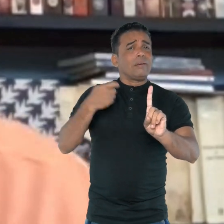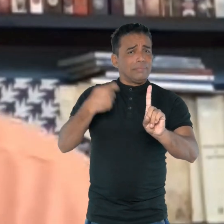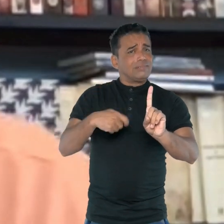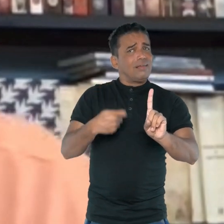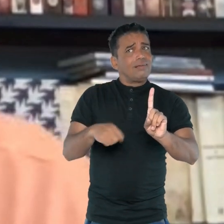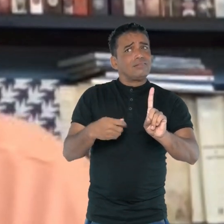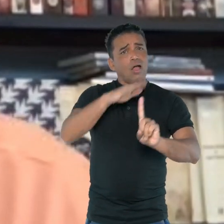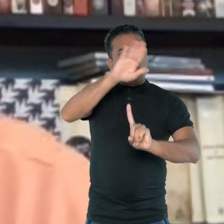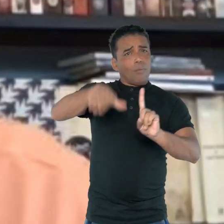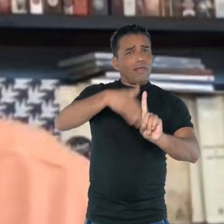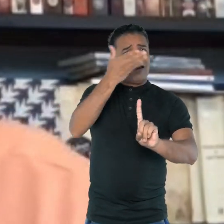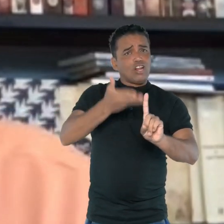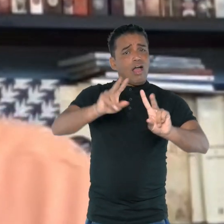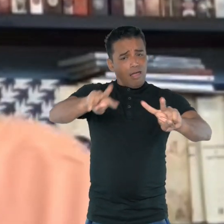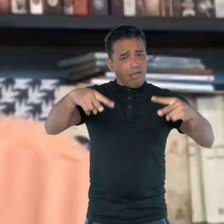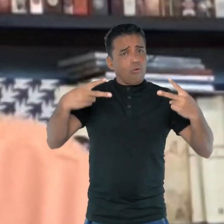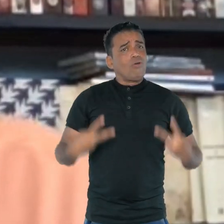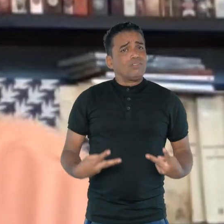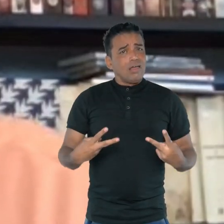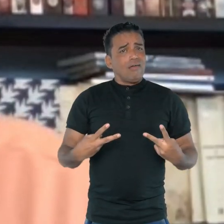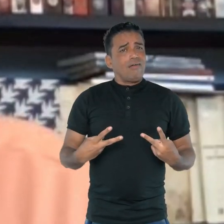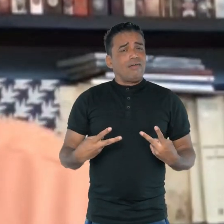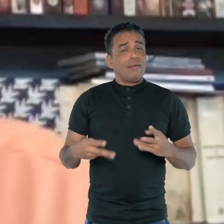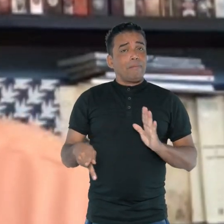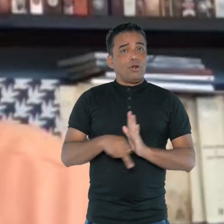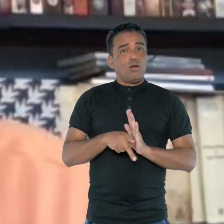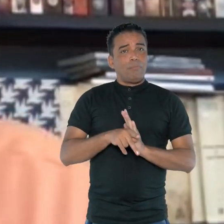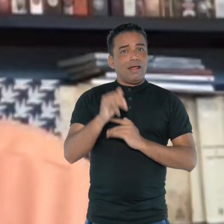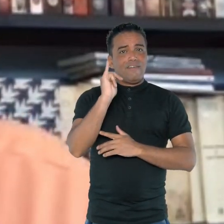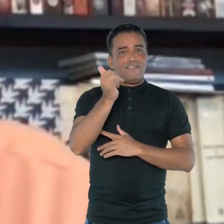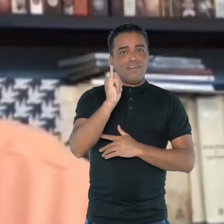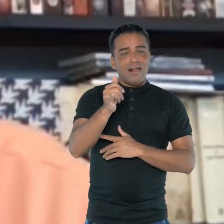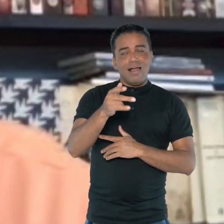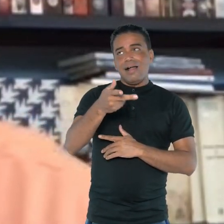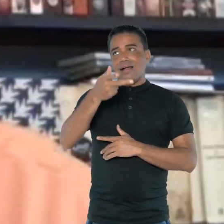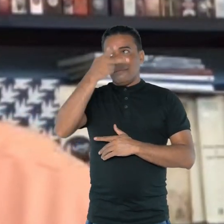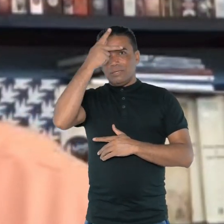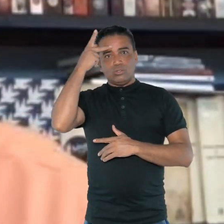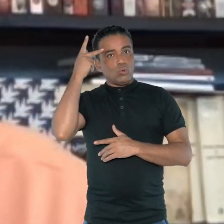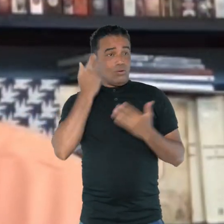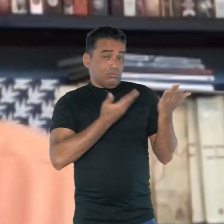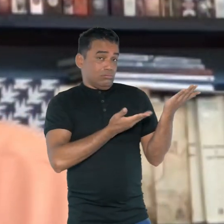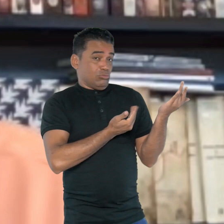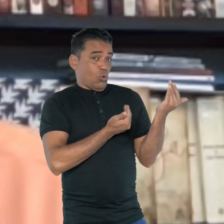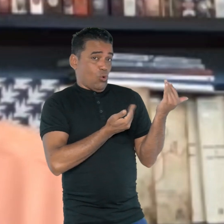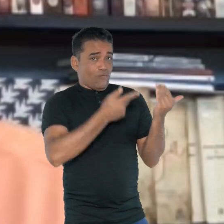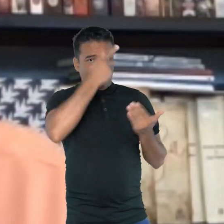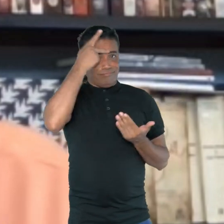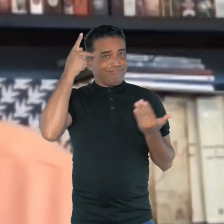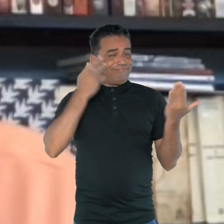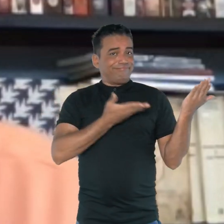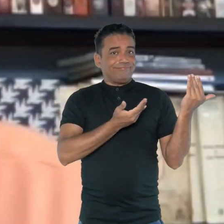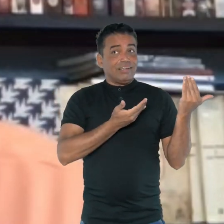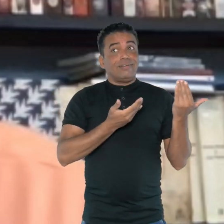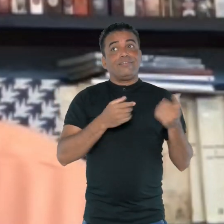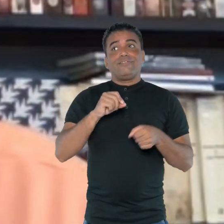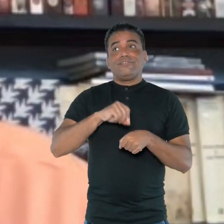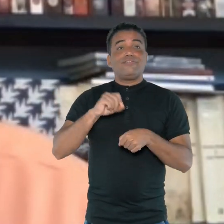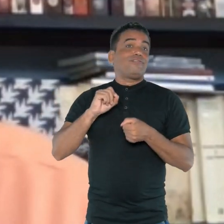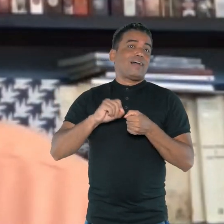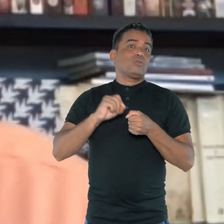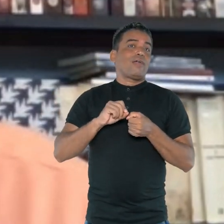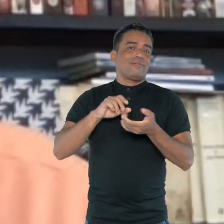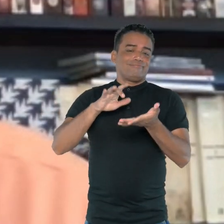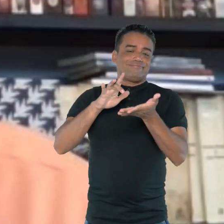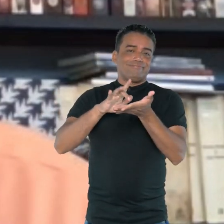que reconhecer isso, até para dizer para os mais novos, que hoje ficam muito mais tempo nas